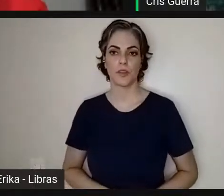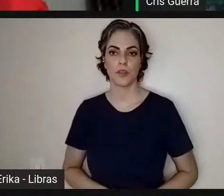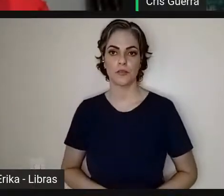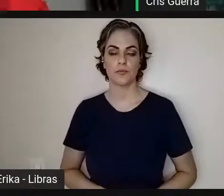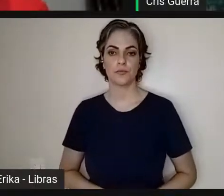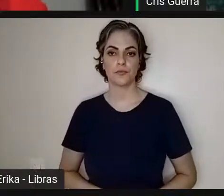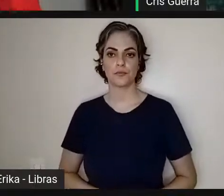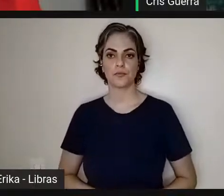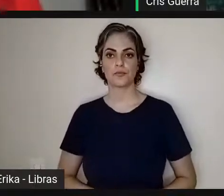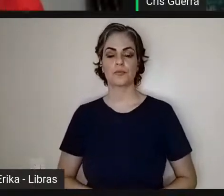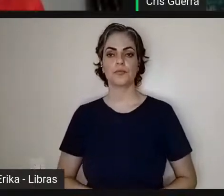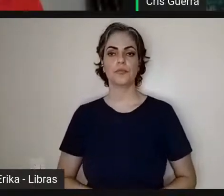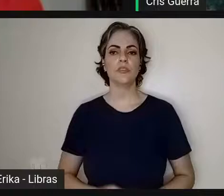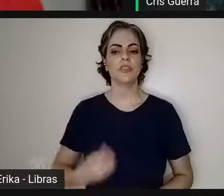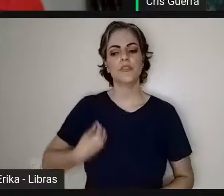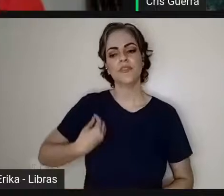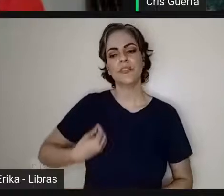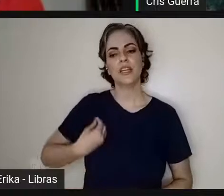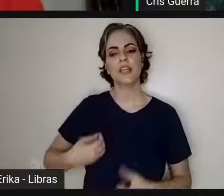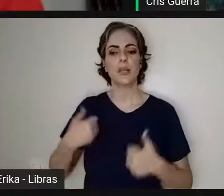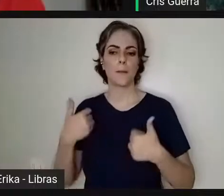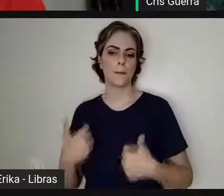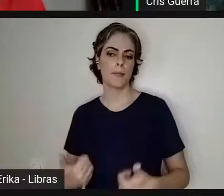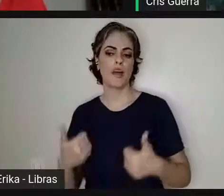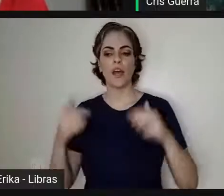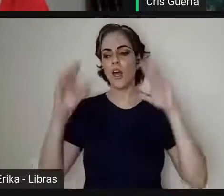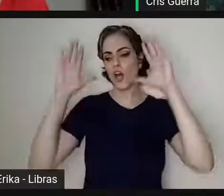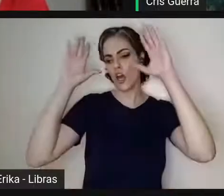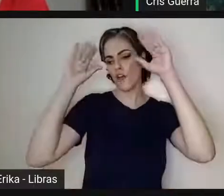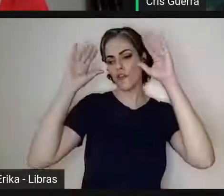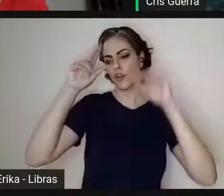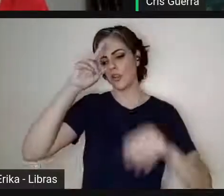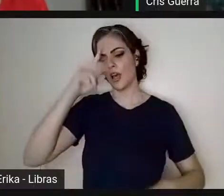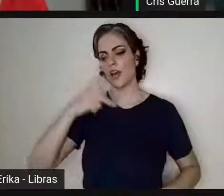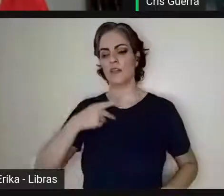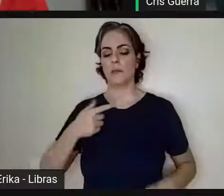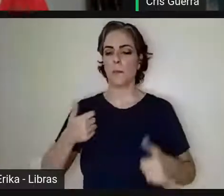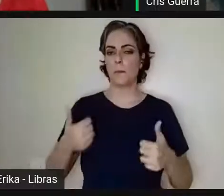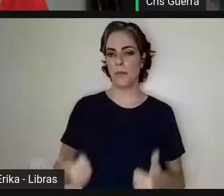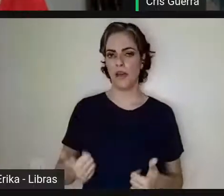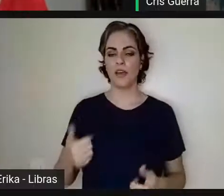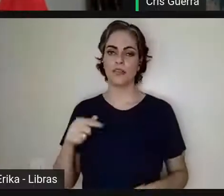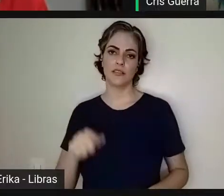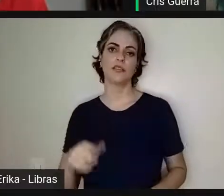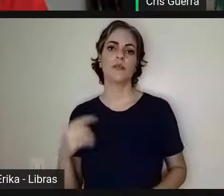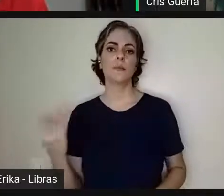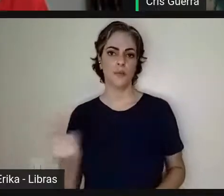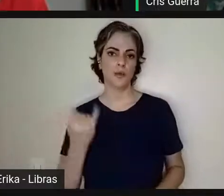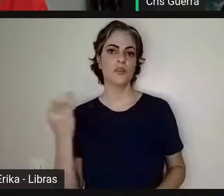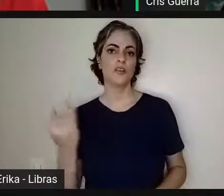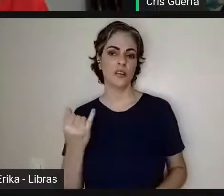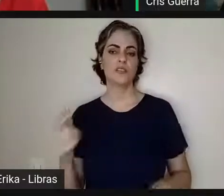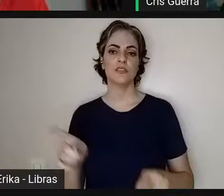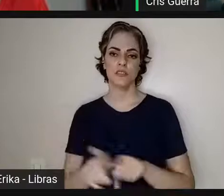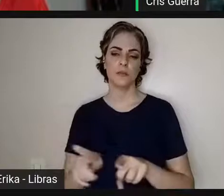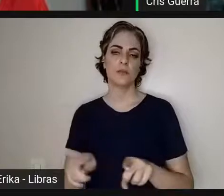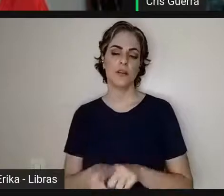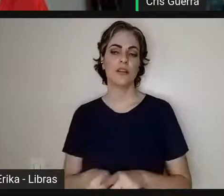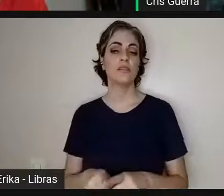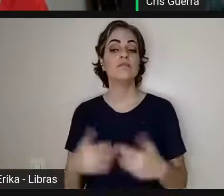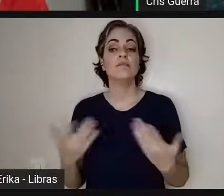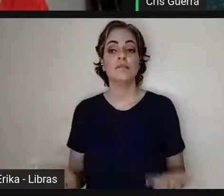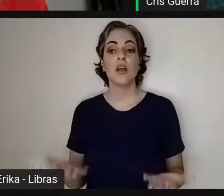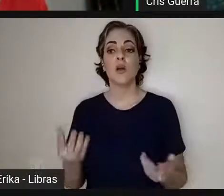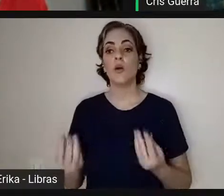de um estar bem, estar se sentindo confortável consigo mesmo, que eu acho que é bacana. E aí, como é que a gente corre dessa